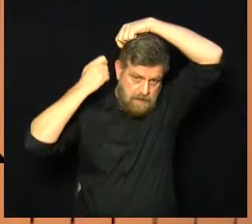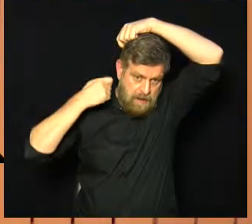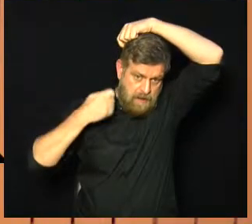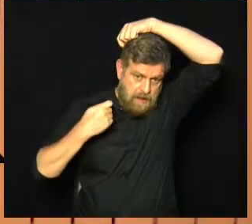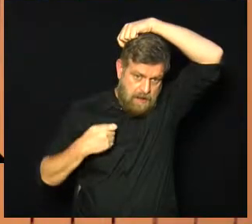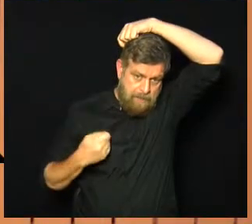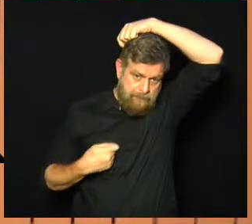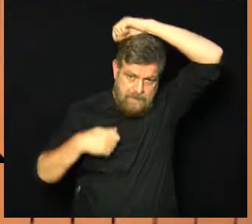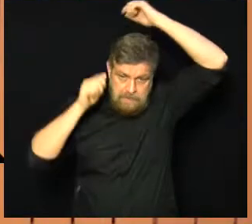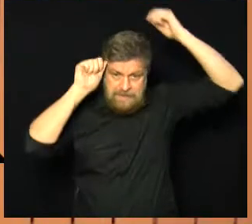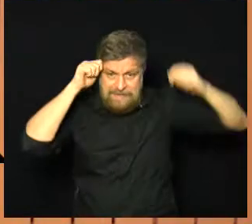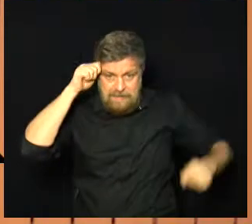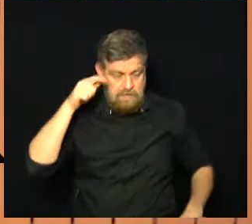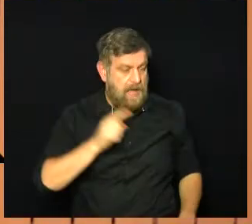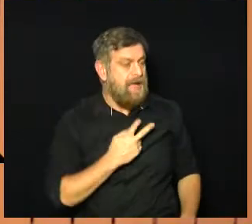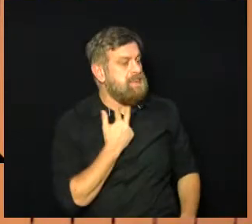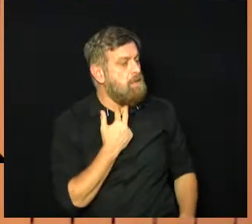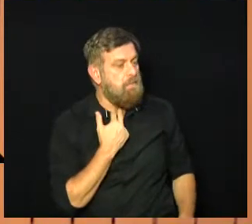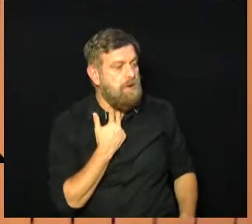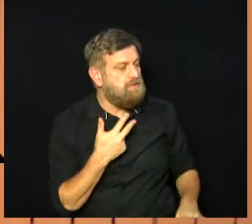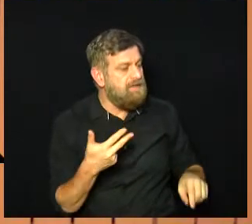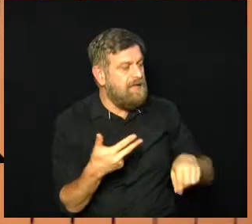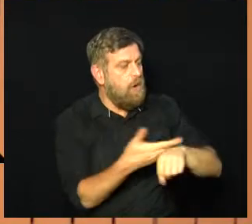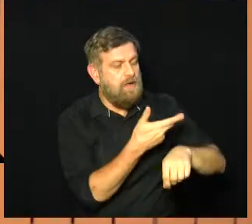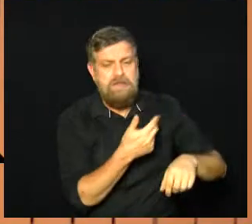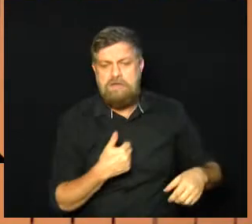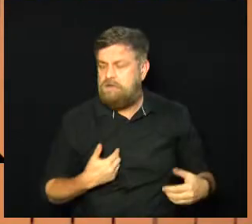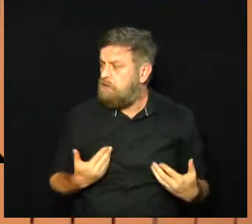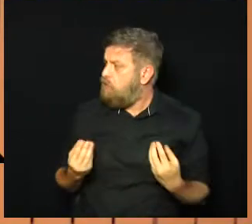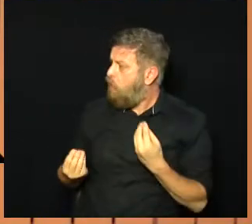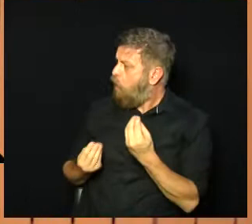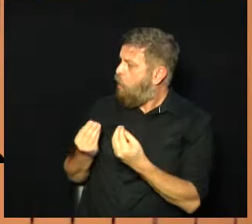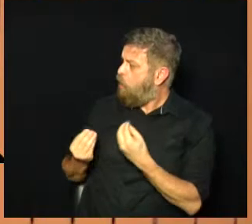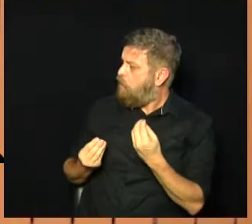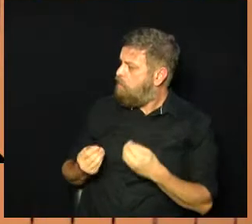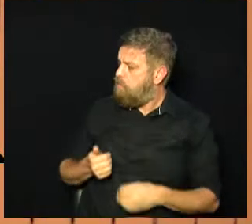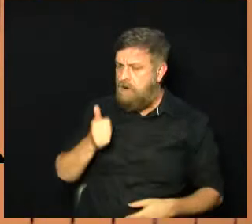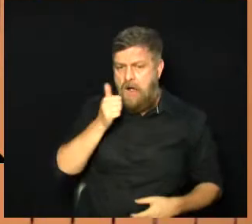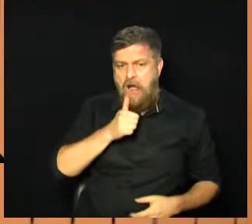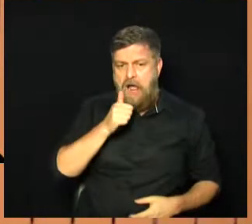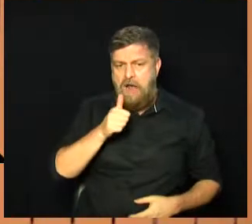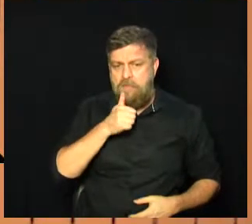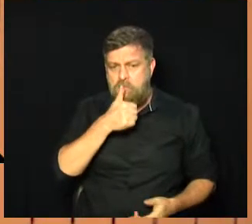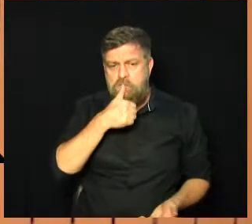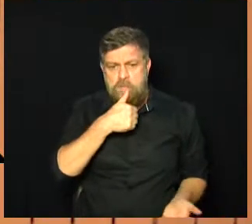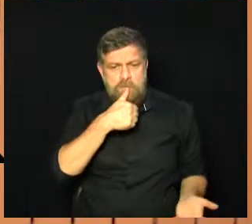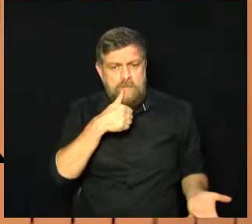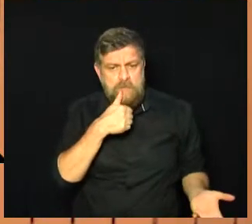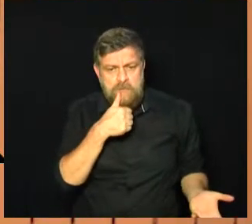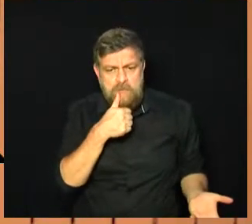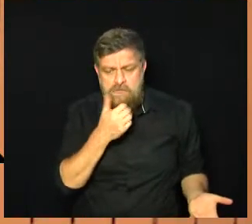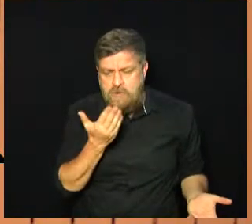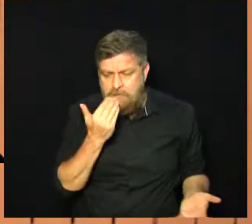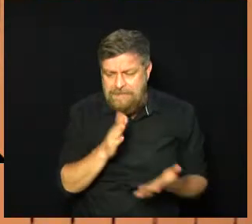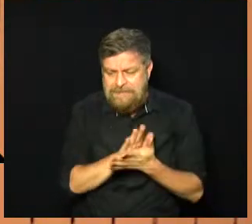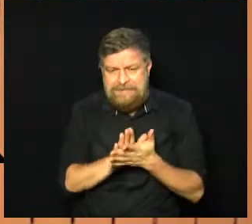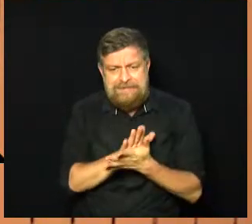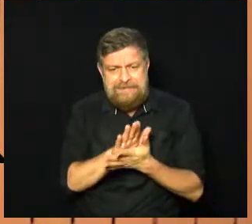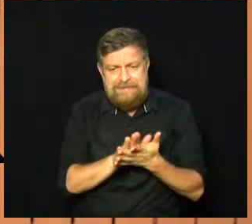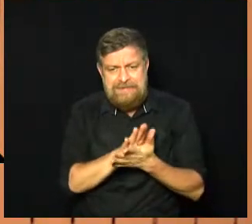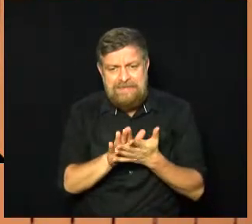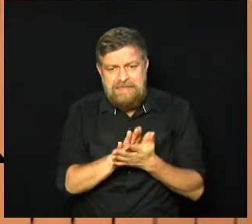E justamente por isso ter sido avisado na hora, naquele momento, né, e ela está em jejum, numa situação de vulnerabilidade,